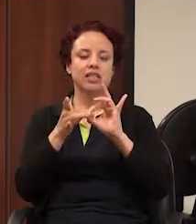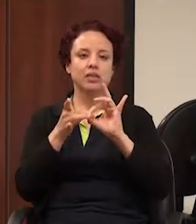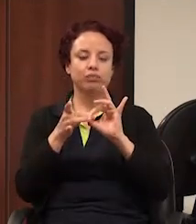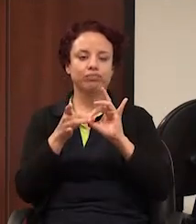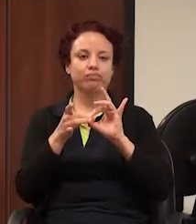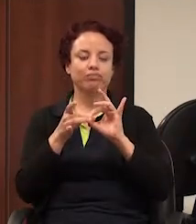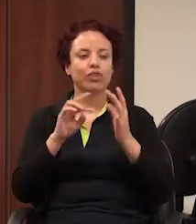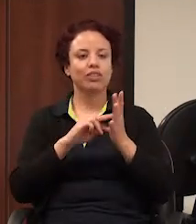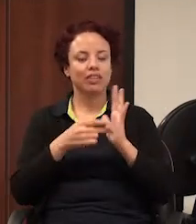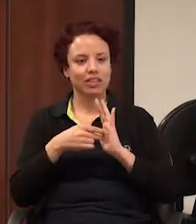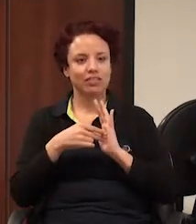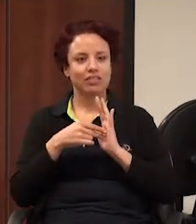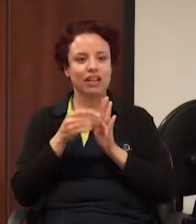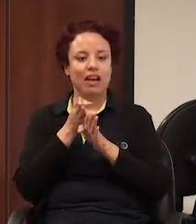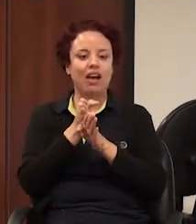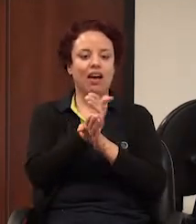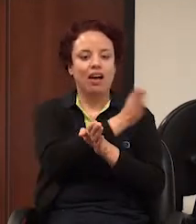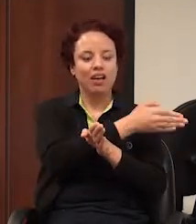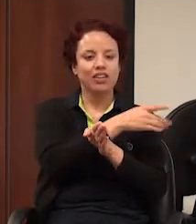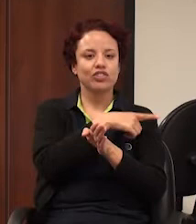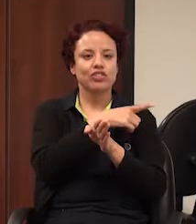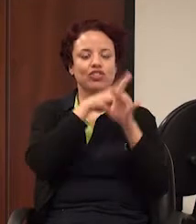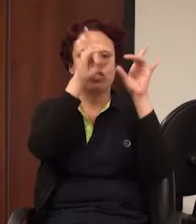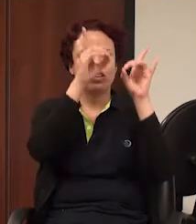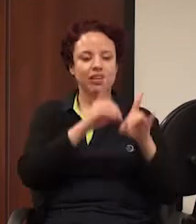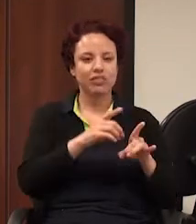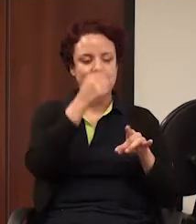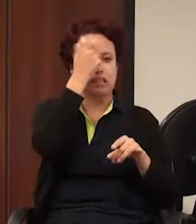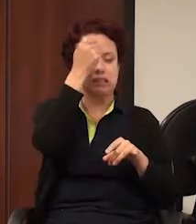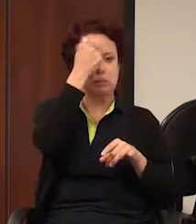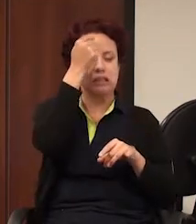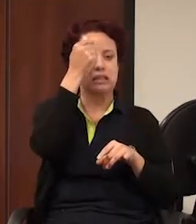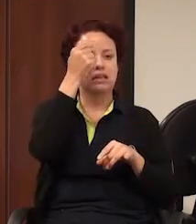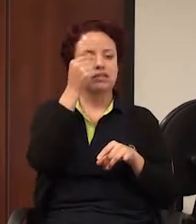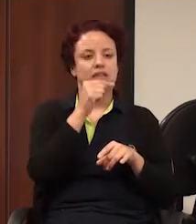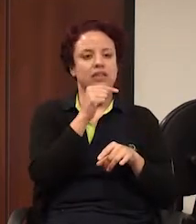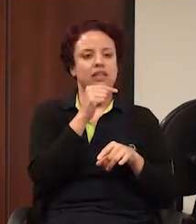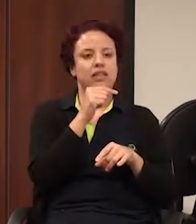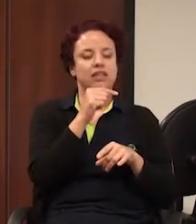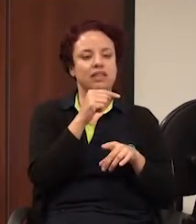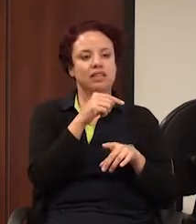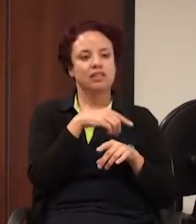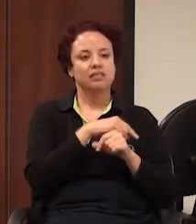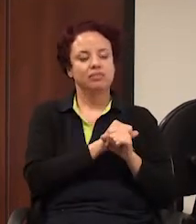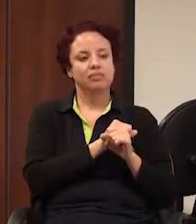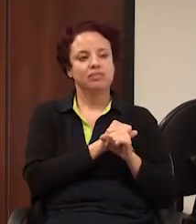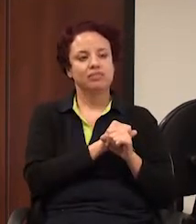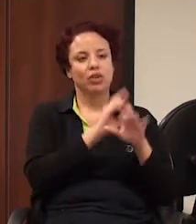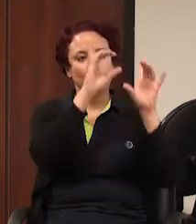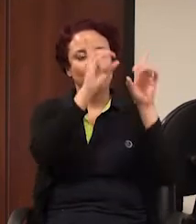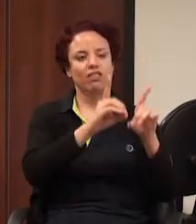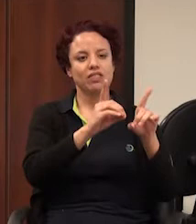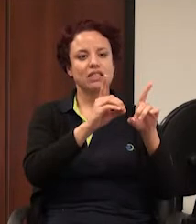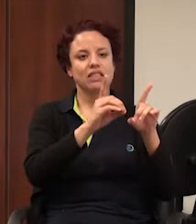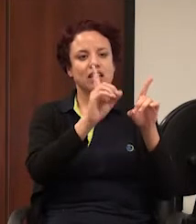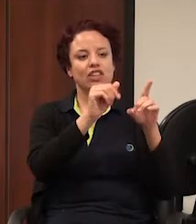até então a gente tinha a questão da deficiência atrelada muito àquela coisa relativa à exclusão